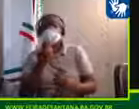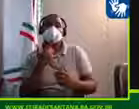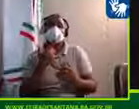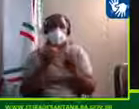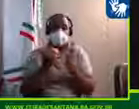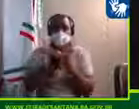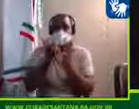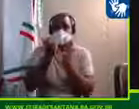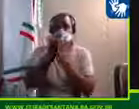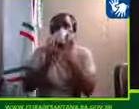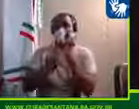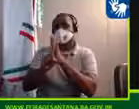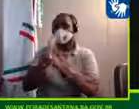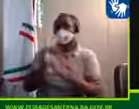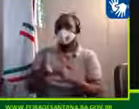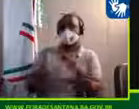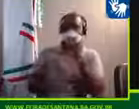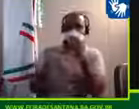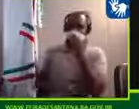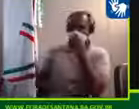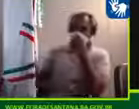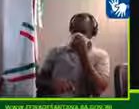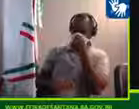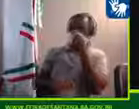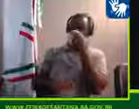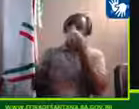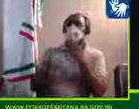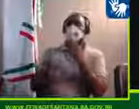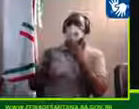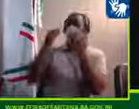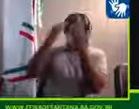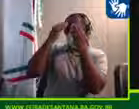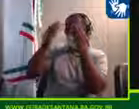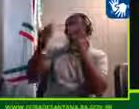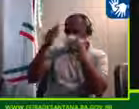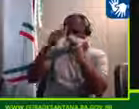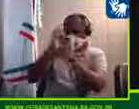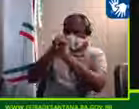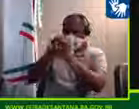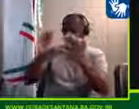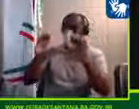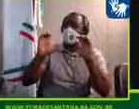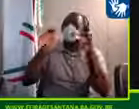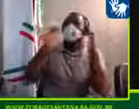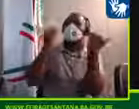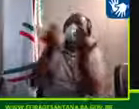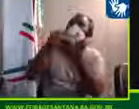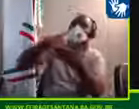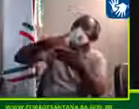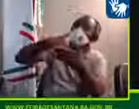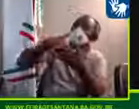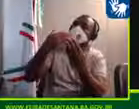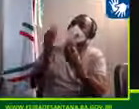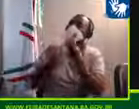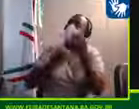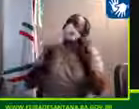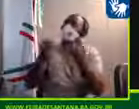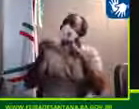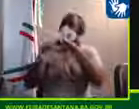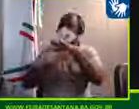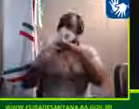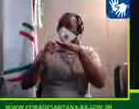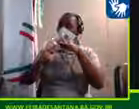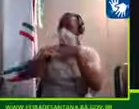pergunta. Só a fim de esclarecer, prefeito, quando o senhor falou do estádio Alberto Oliveira, a empresa atual que ganhou